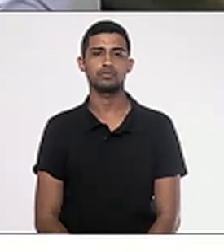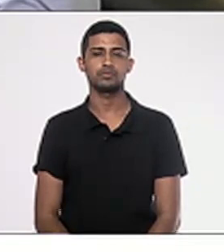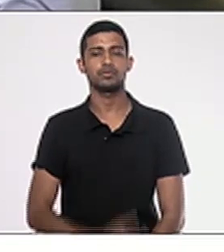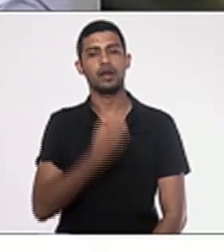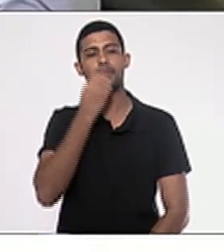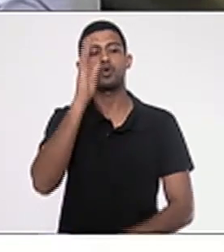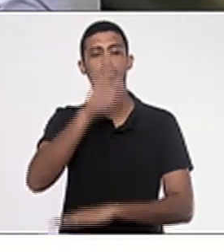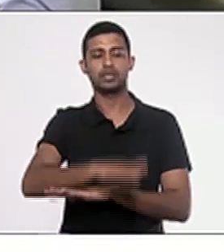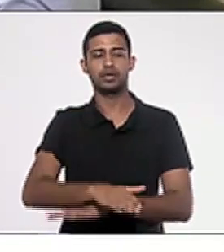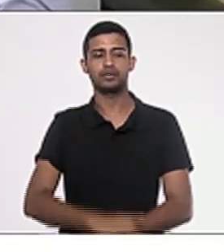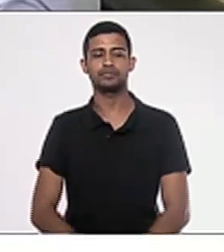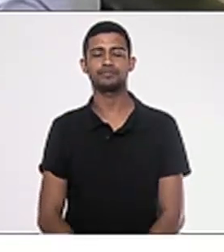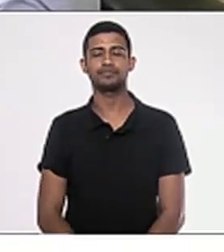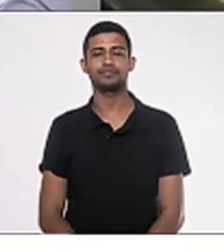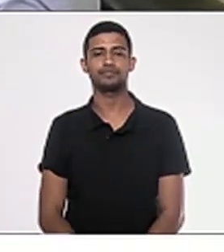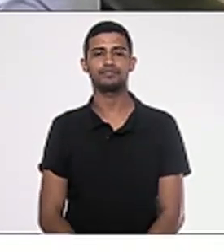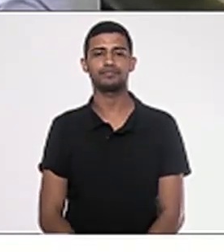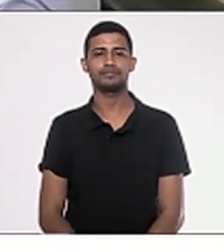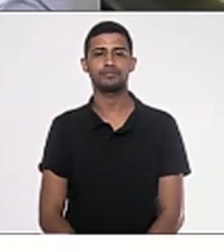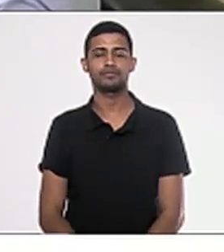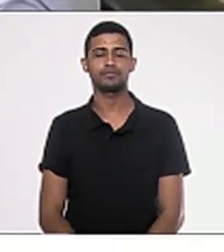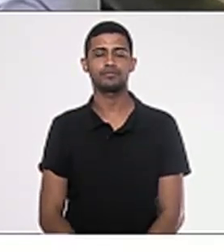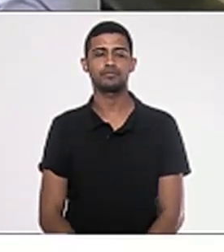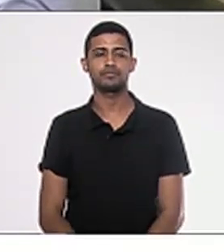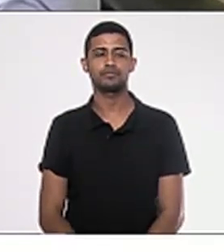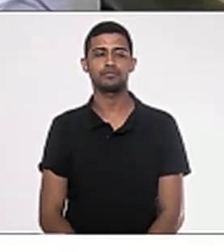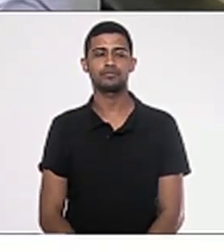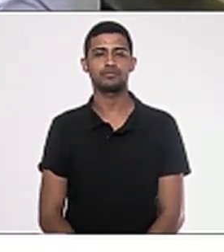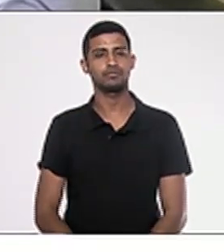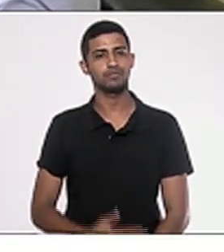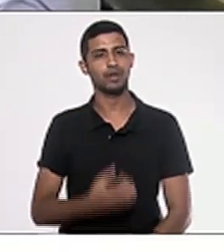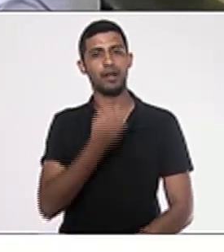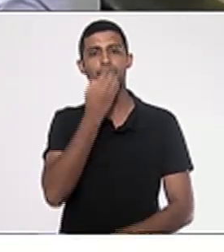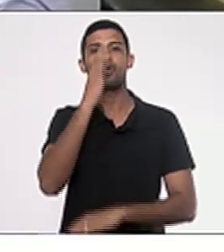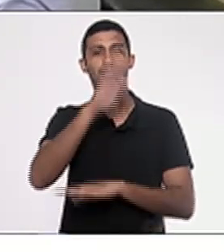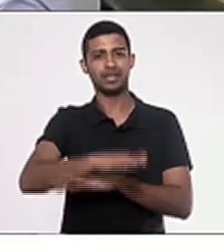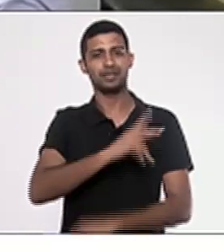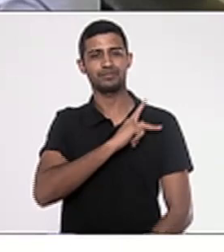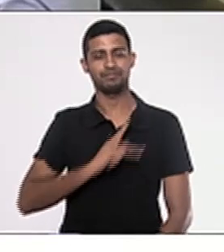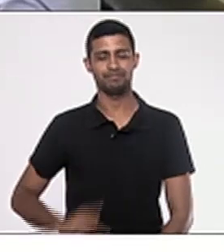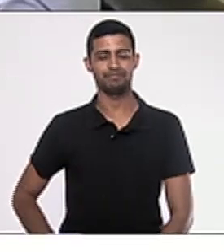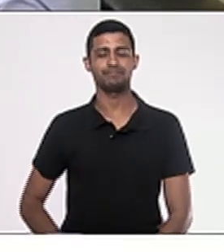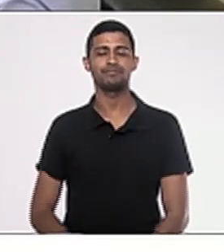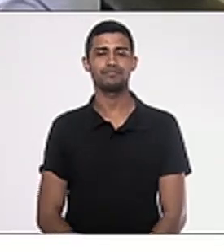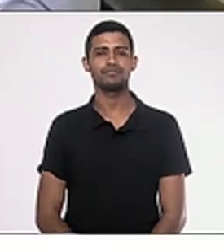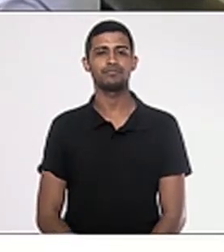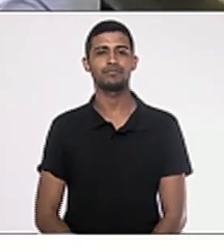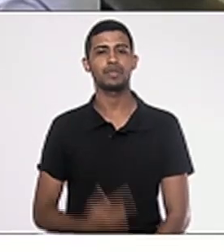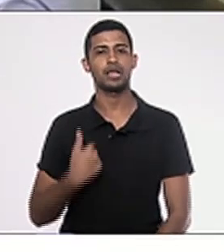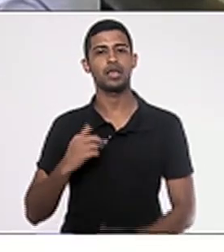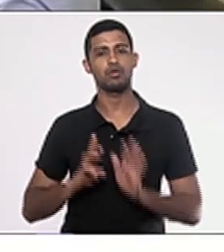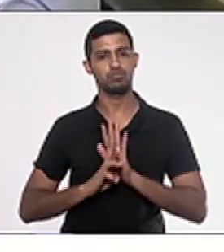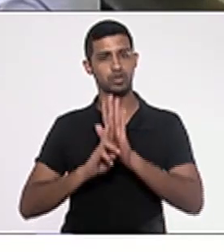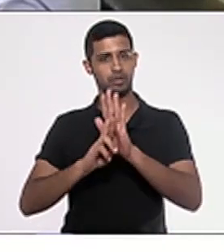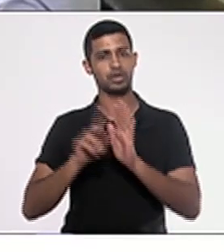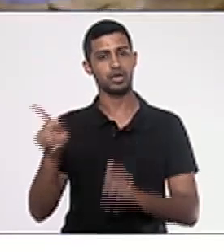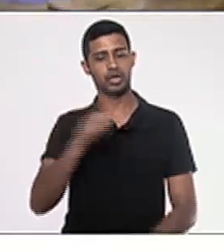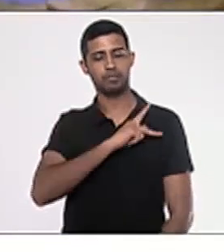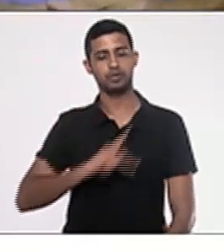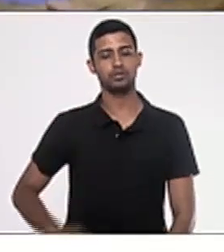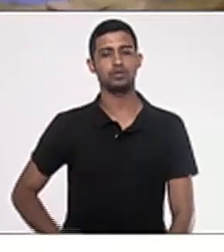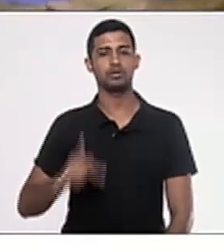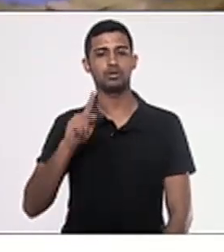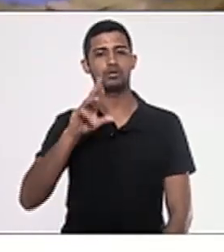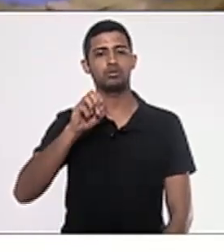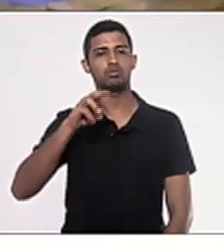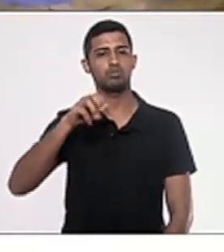Boa tarde. Boa tarde. Senhor presidente, boa tarde. Eu estou aqui representando o presidente do PROCON, doutor Cássio